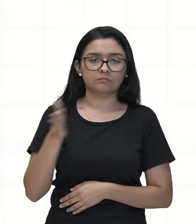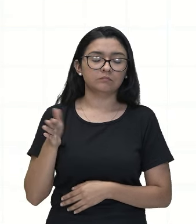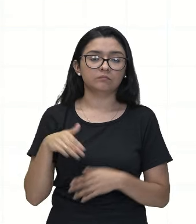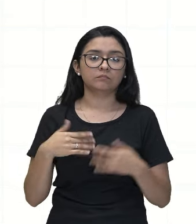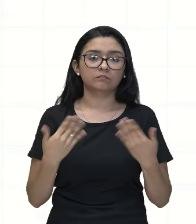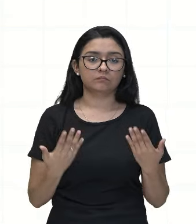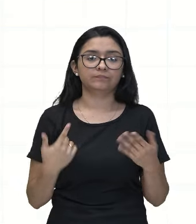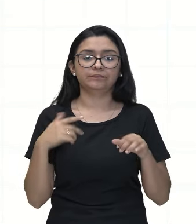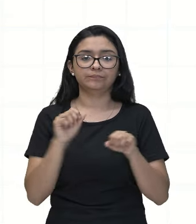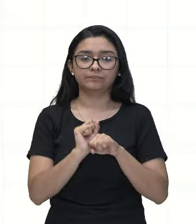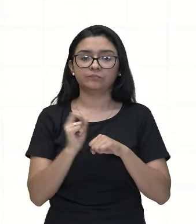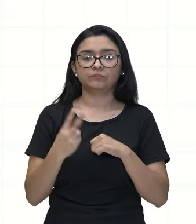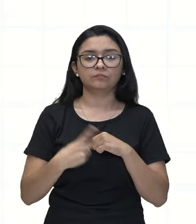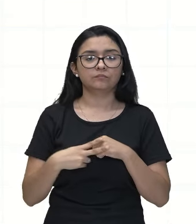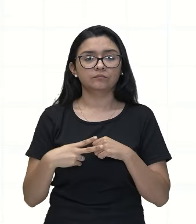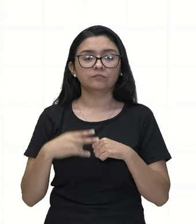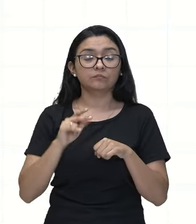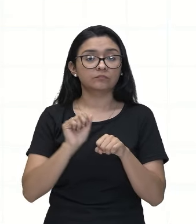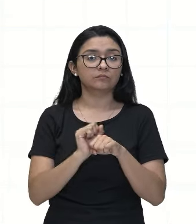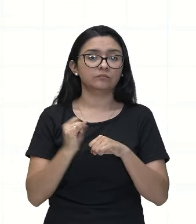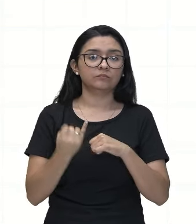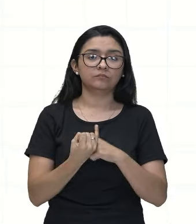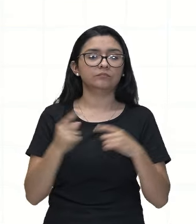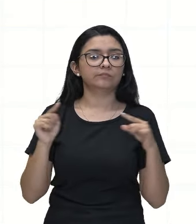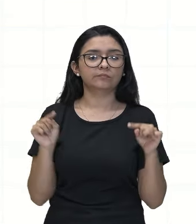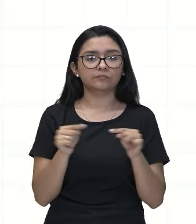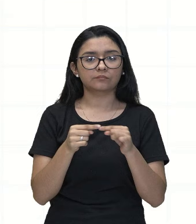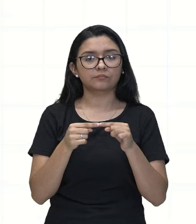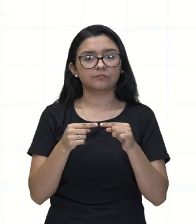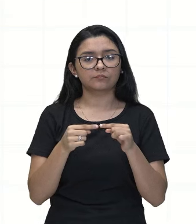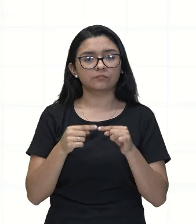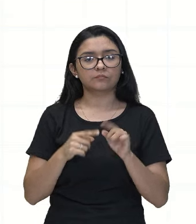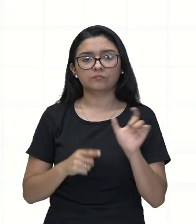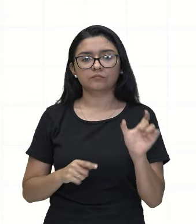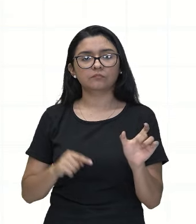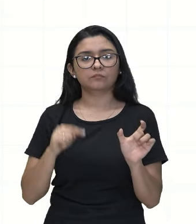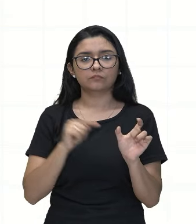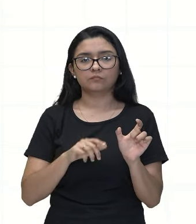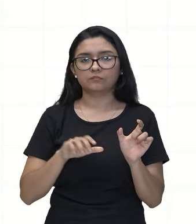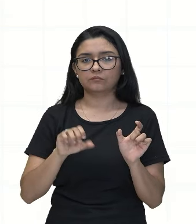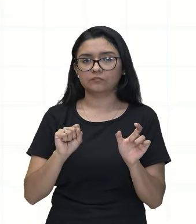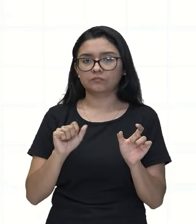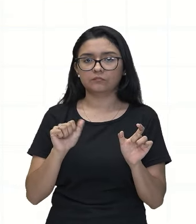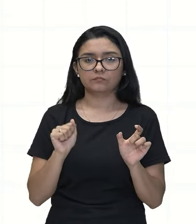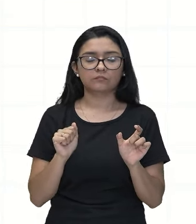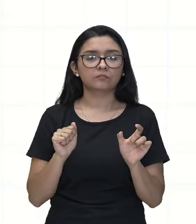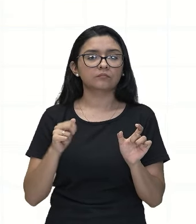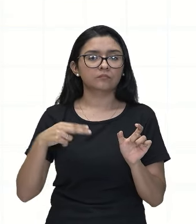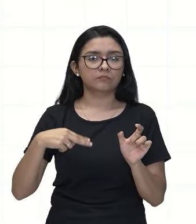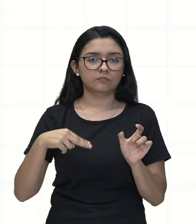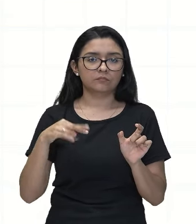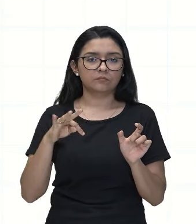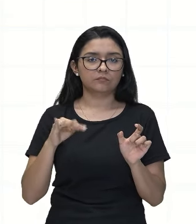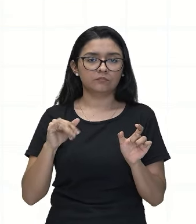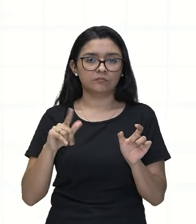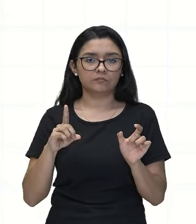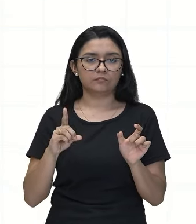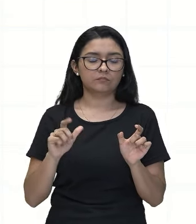adjetivo vai concordar com a palavra santidade que é o pronome de tratamento